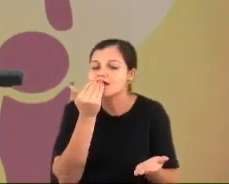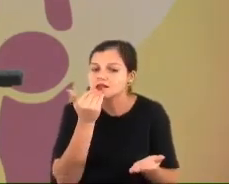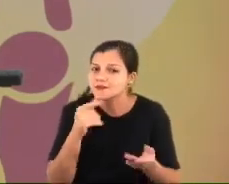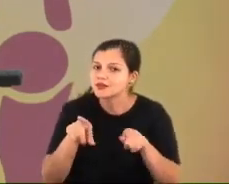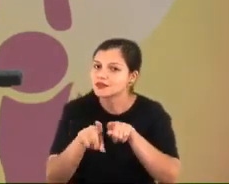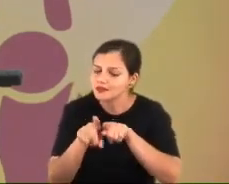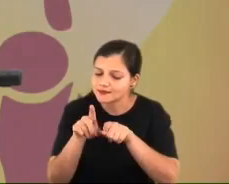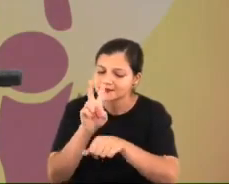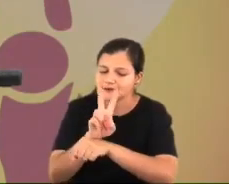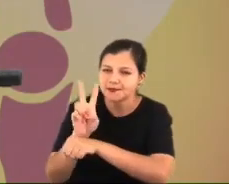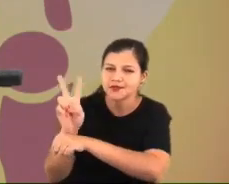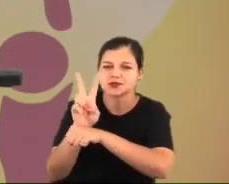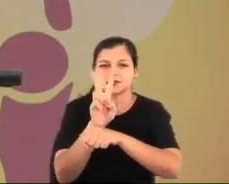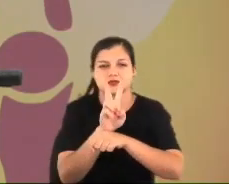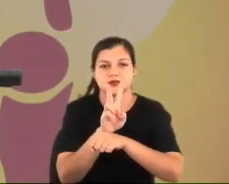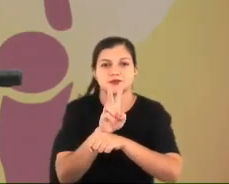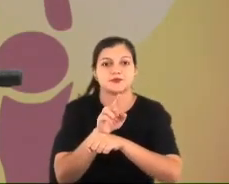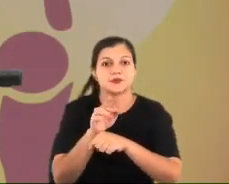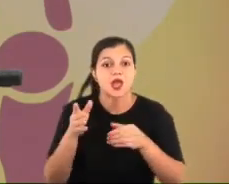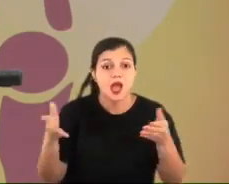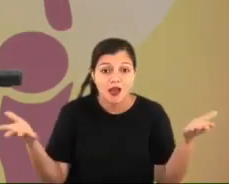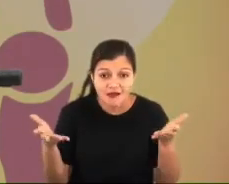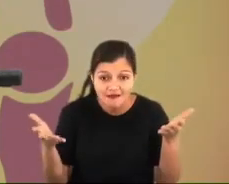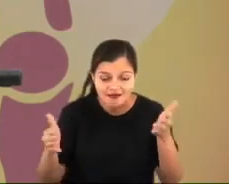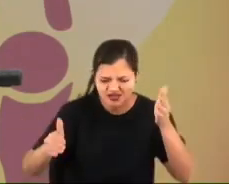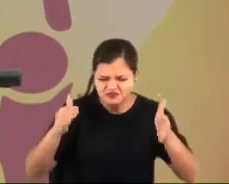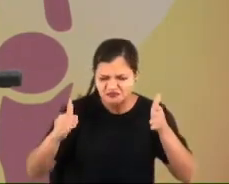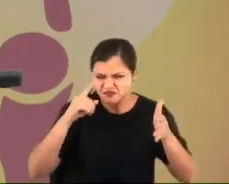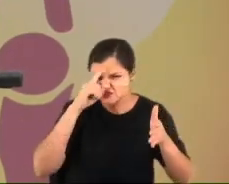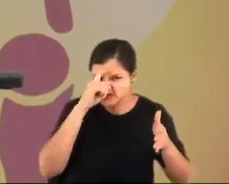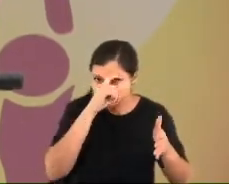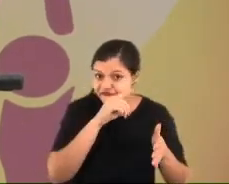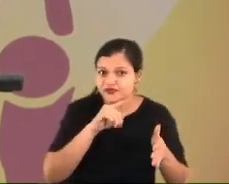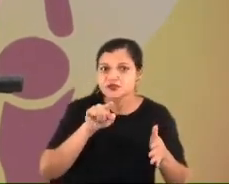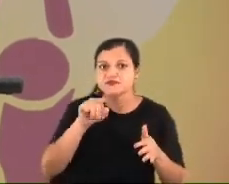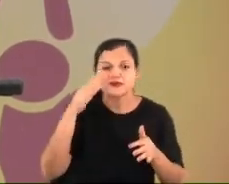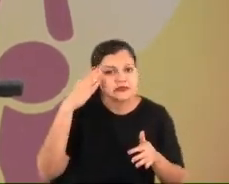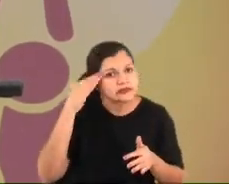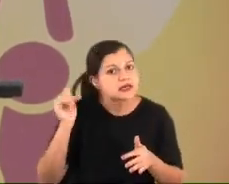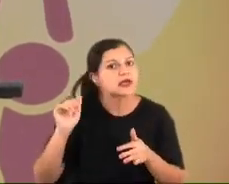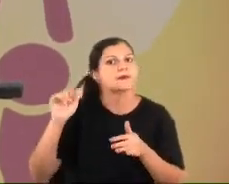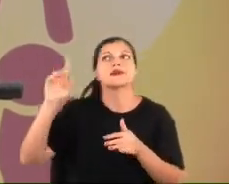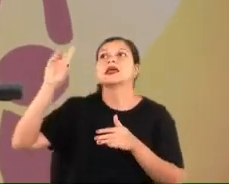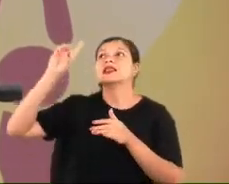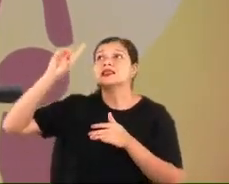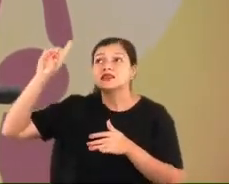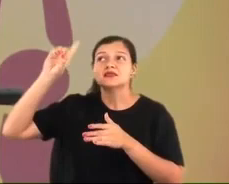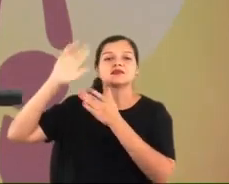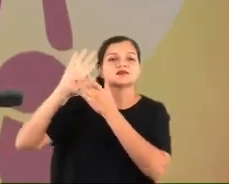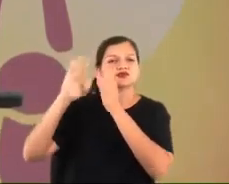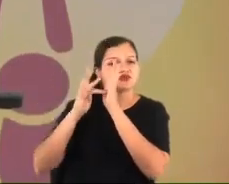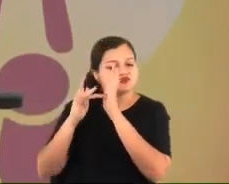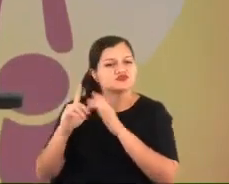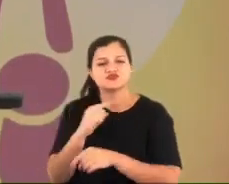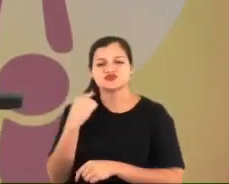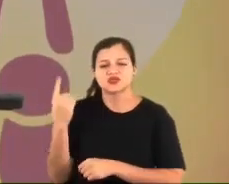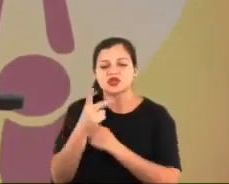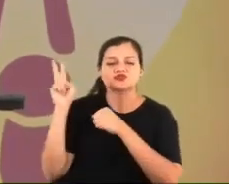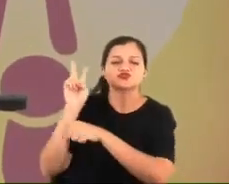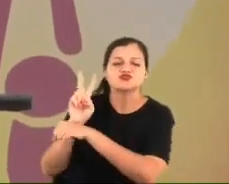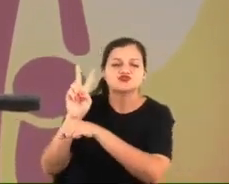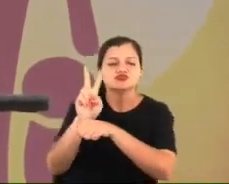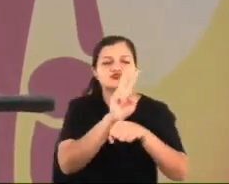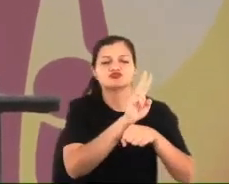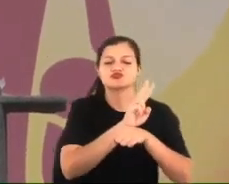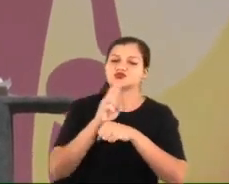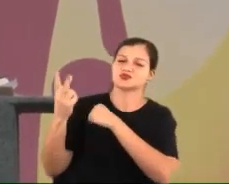esses momentos difíceis, saiba de uma coisa, Deus... Jesus está nos protegendo. Ele diz: observe as aves